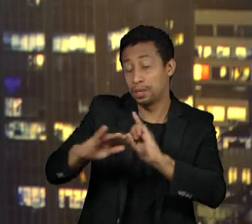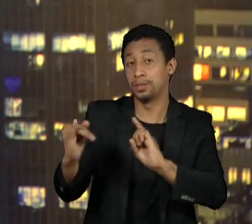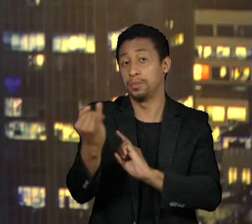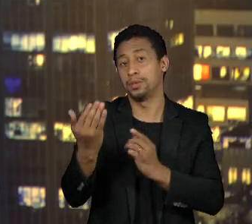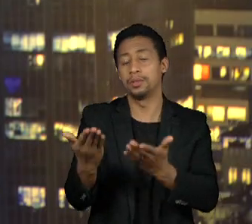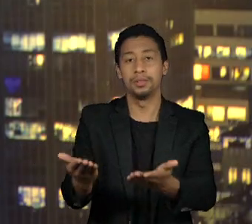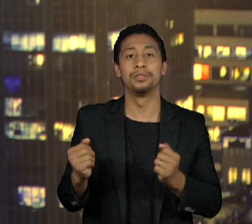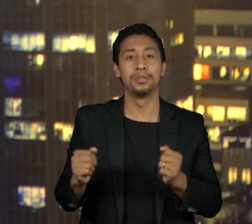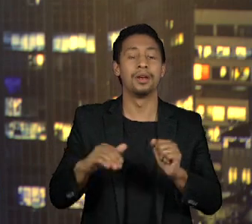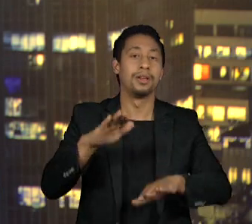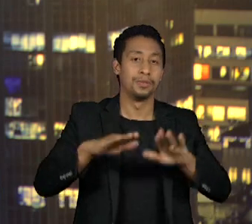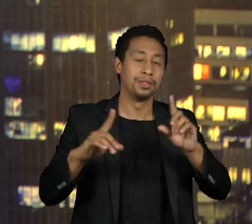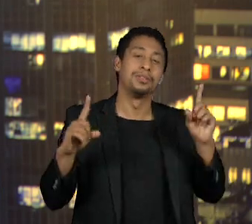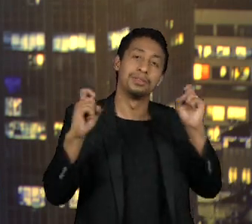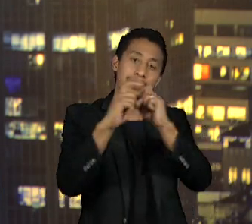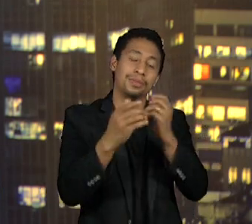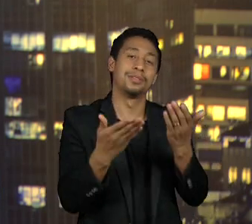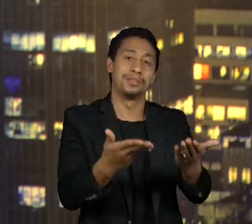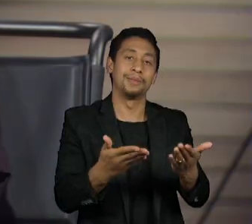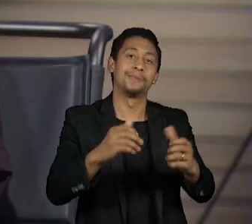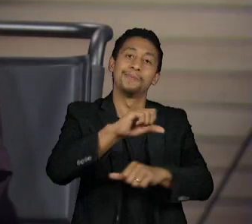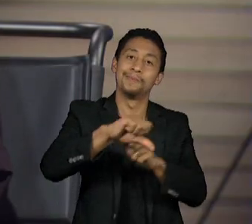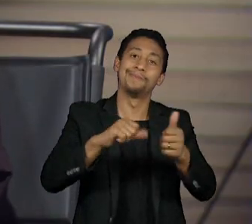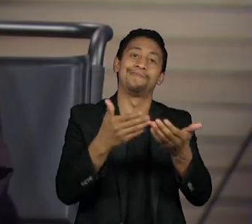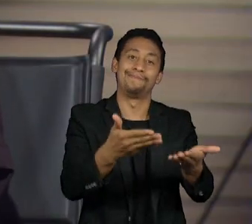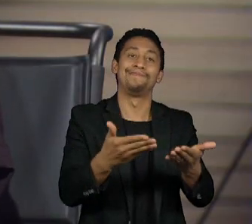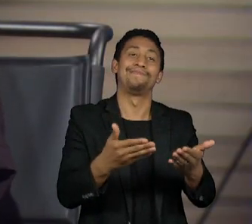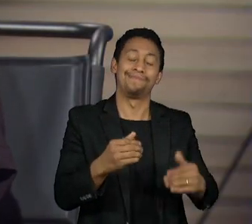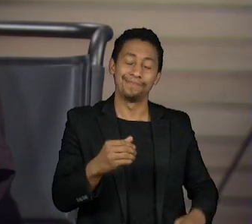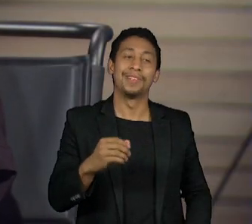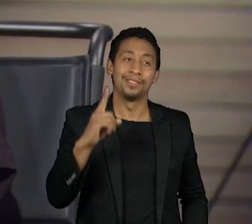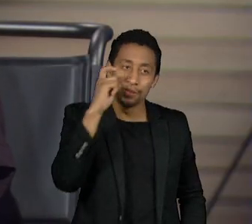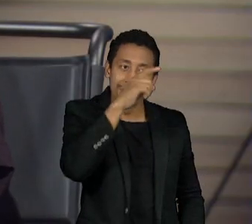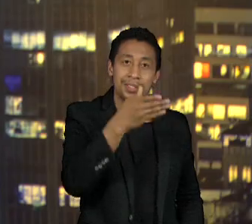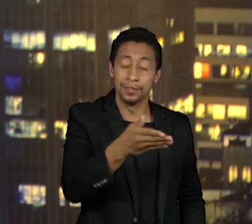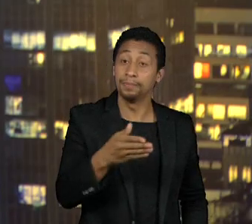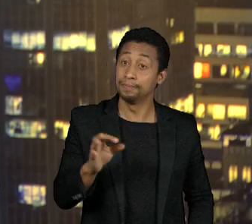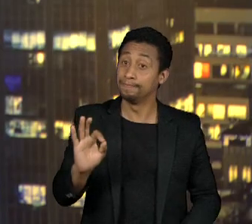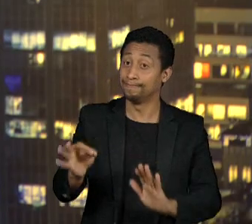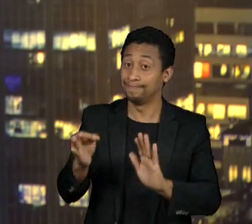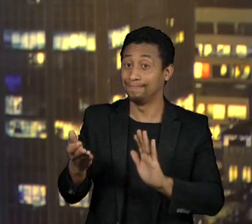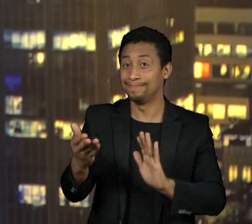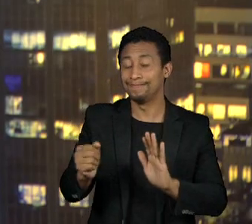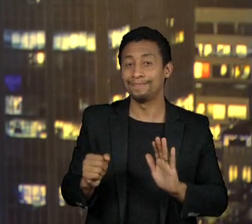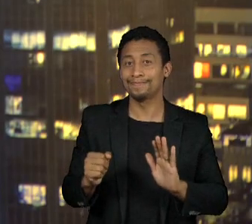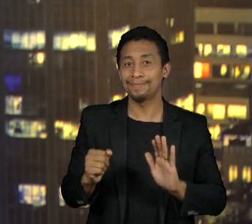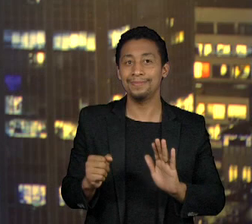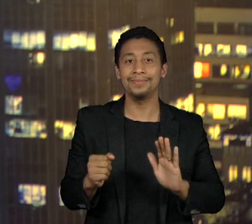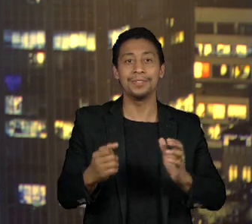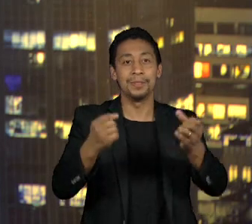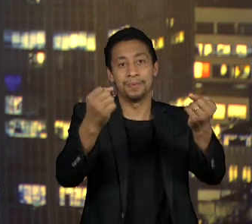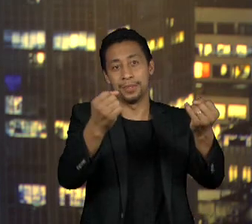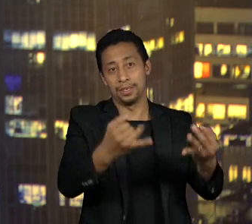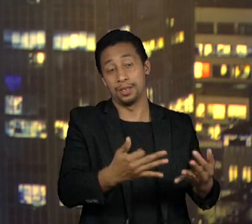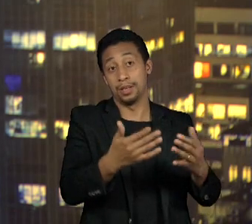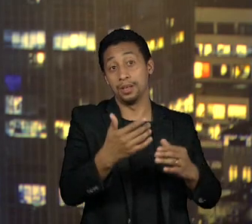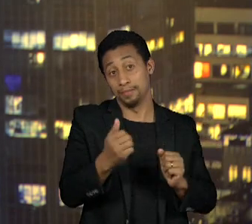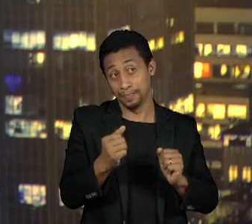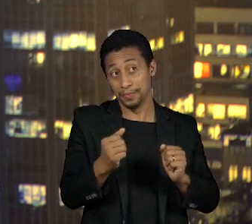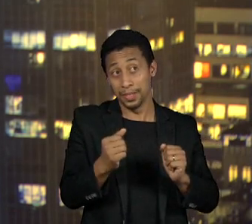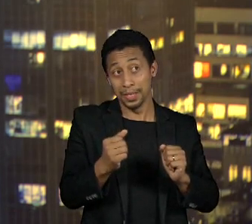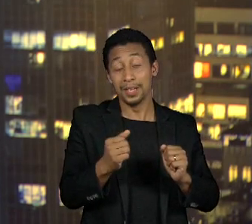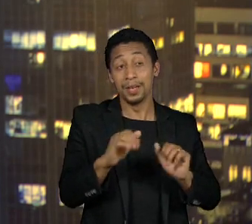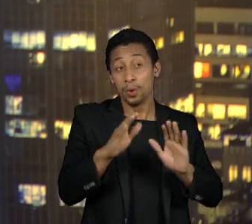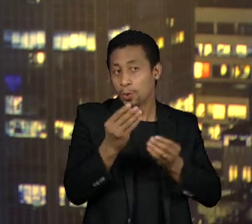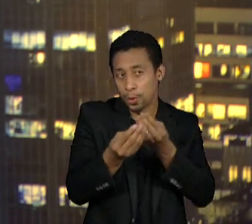Que às vezes é mais difícil, né, mudar essa questão Esse cultural é o nosso desafio, tão virar essa enraizada, chave. né? Sem dúvida. Traz aqui uma outra participação.